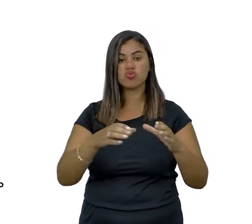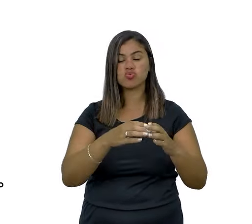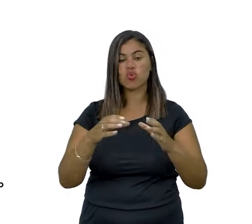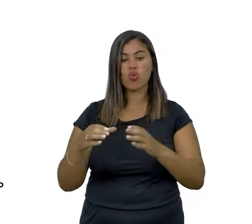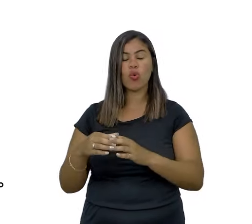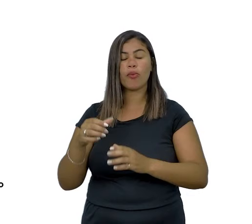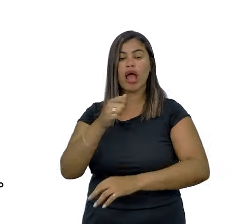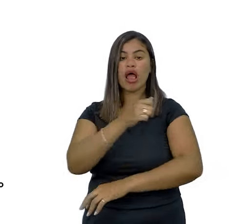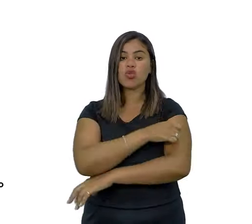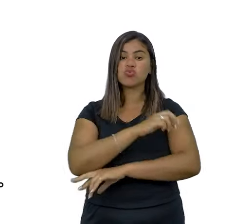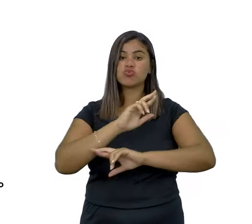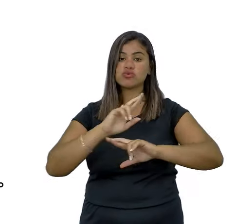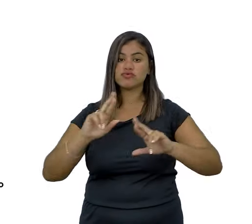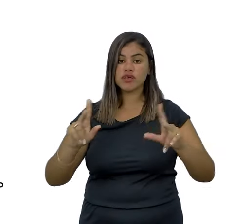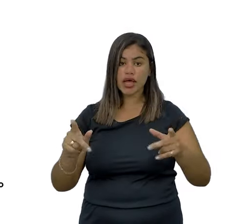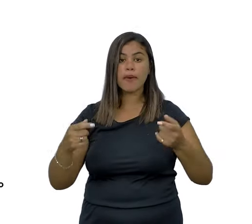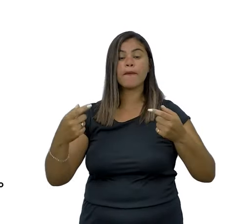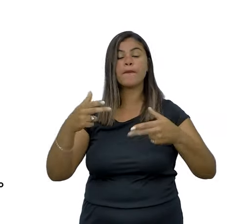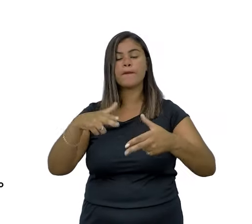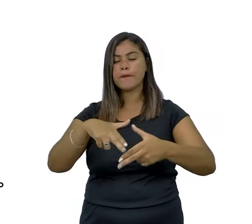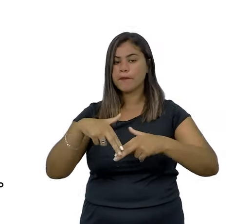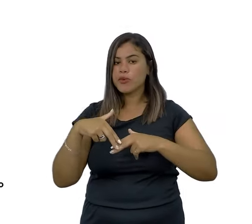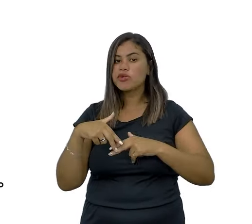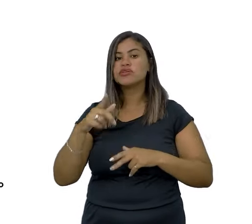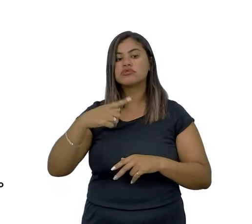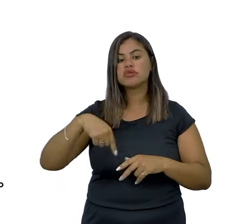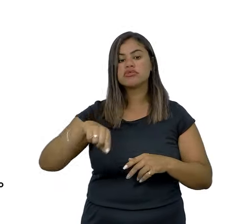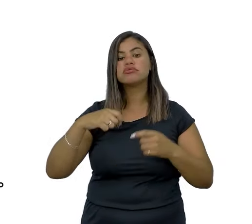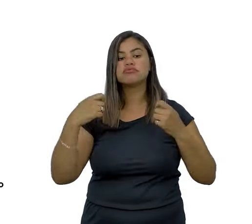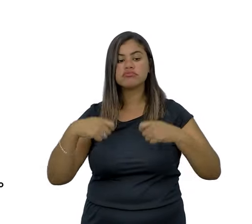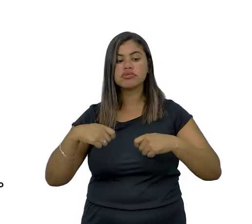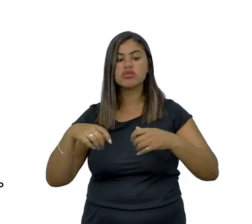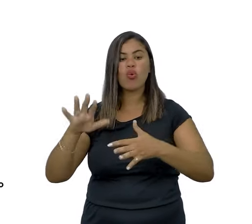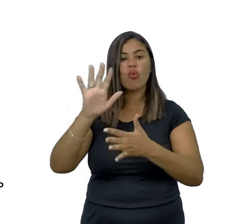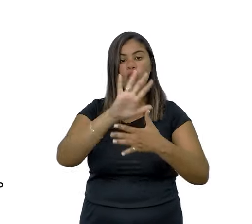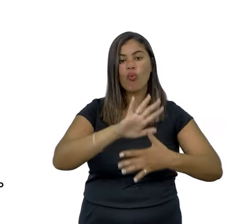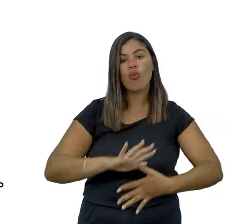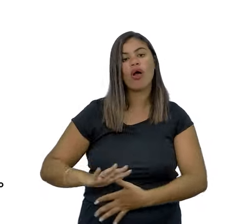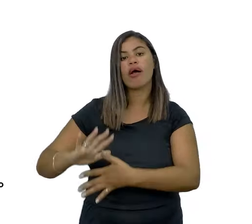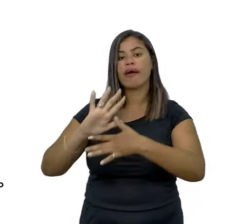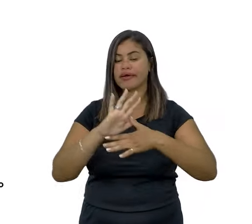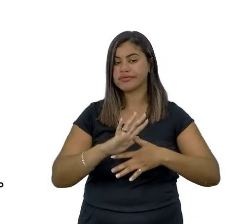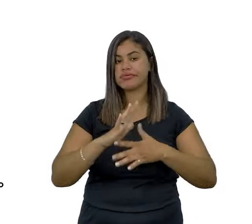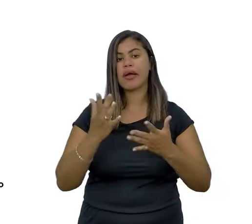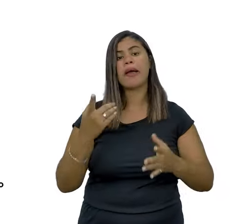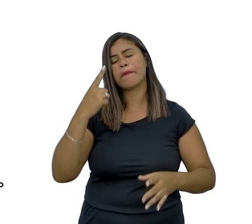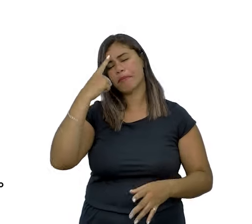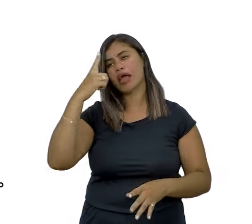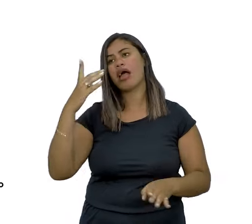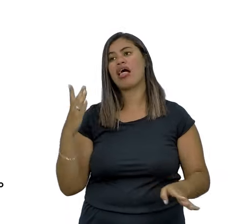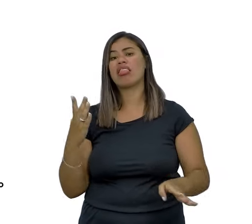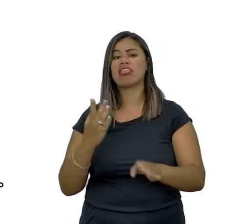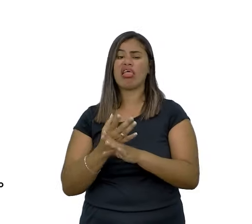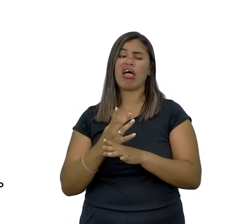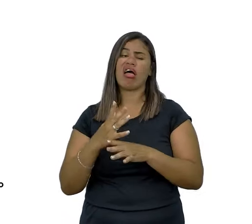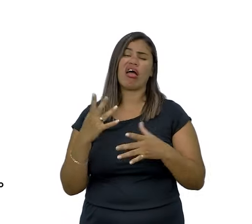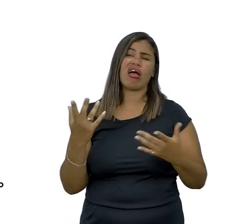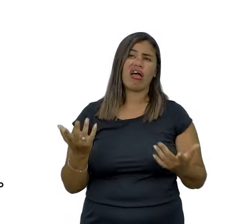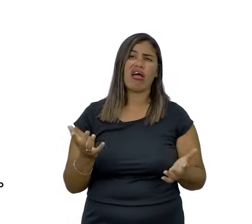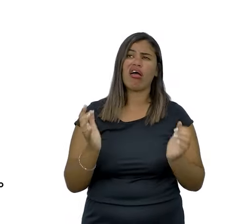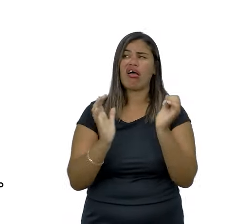de alunos. Então, é importante que a gente tenha mesmo o um mapeamento. Então, o diagnóstico, ele não é só uma coisa, ele não